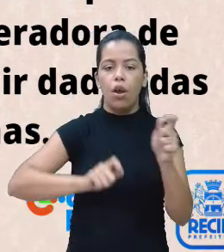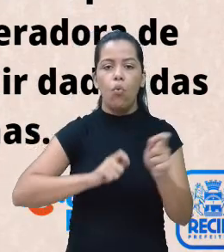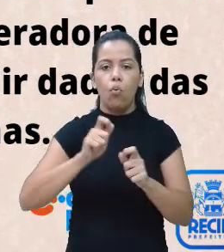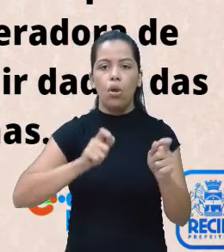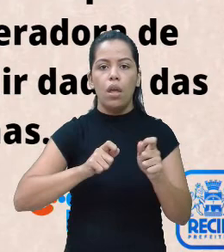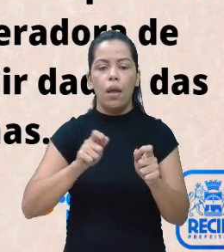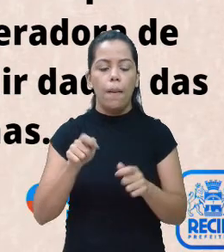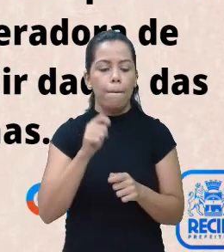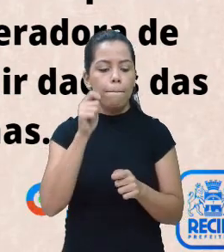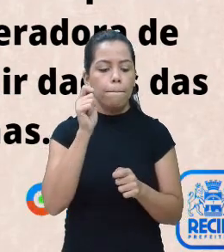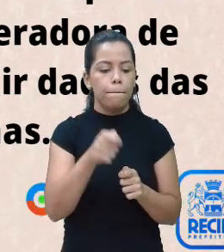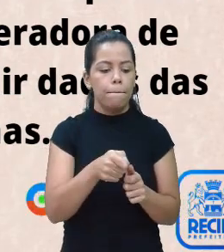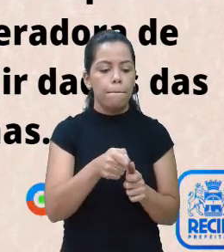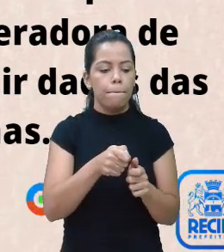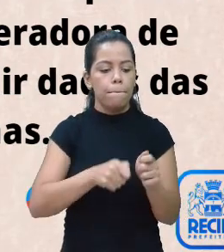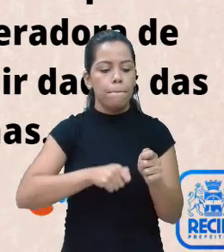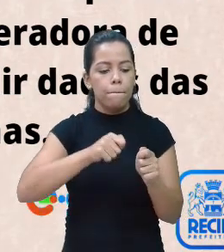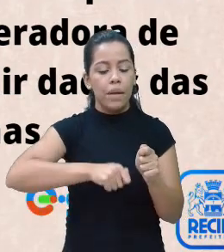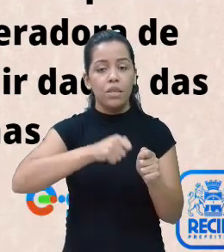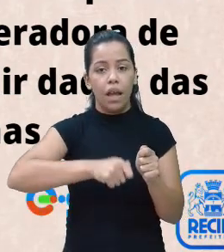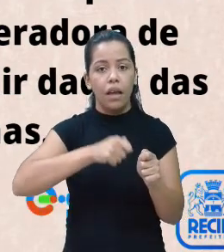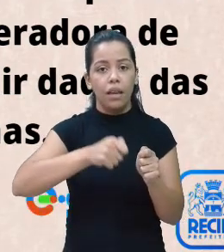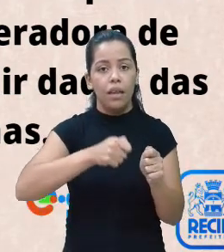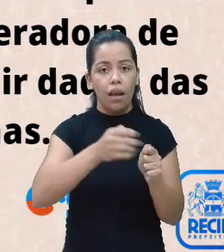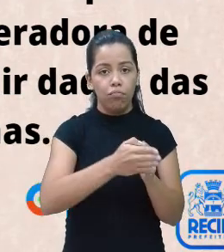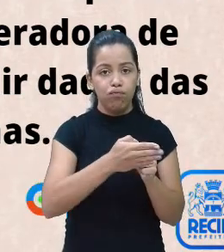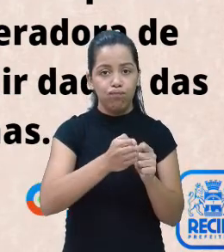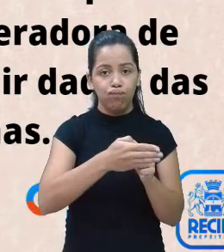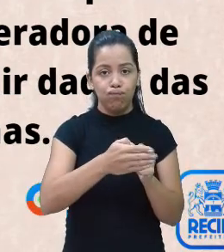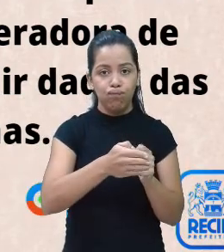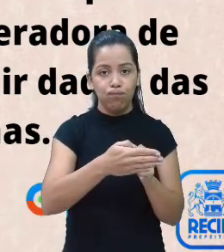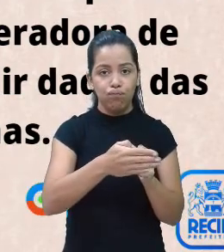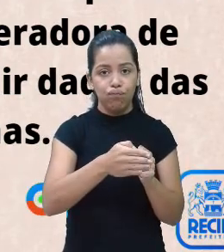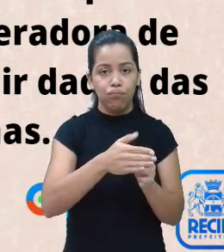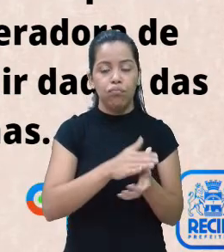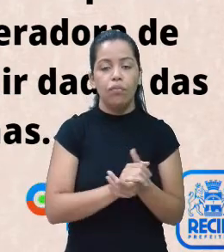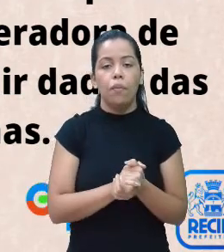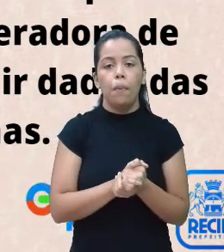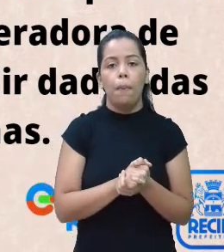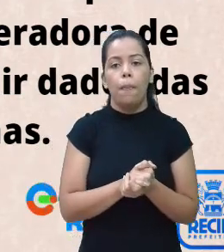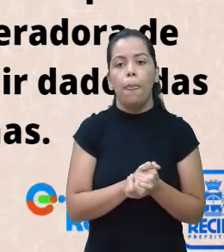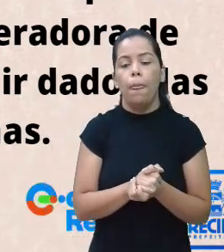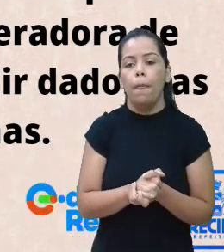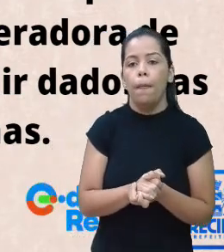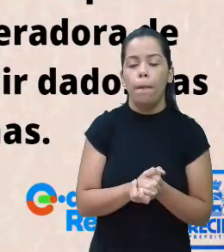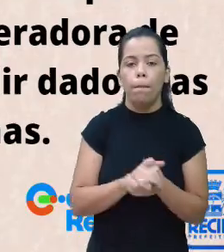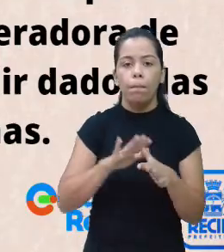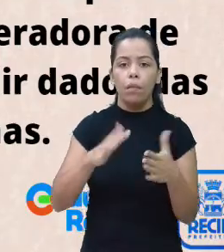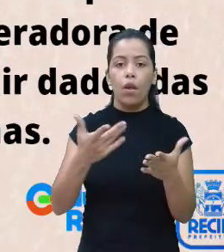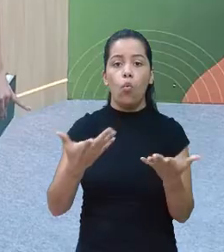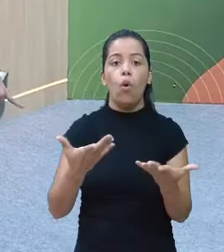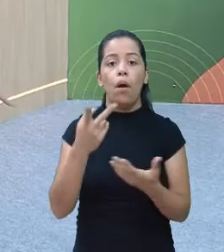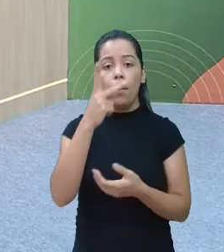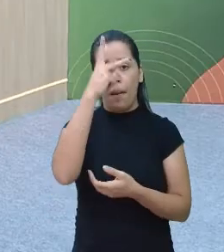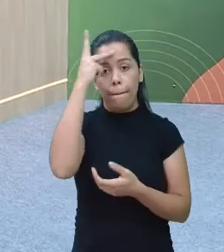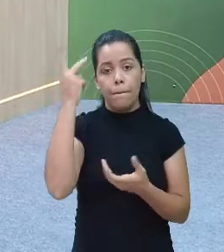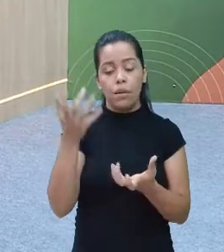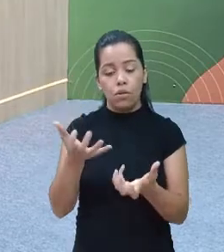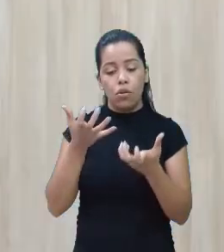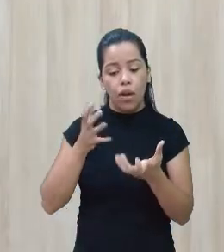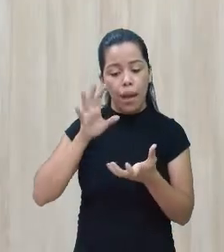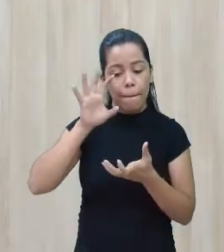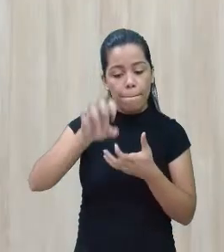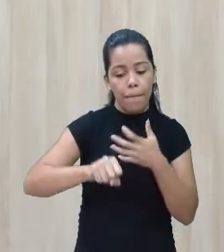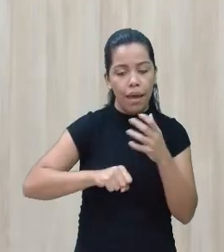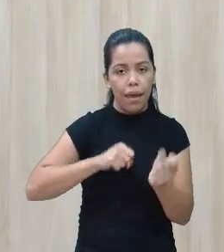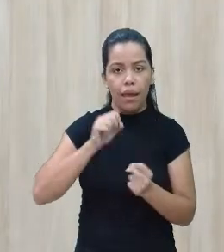a vítima. Envia mensagens vagas, se passando por um banco ou operadora de telefone, para pedir dados da vítima. Então, é necessário